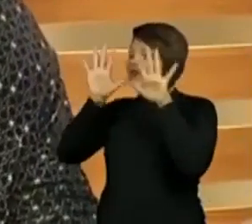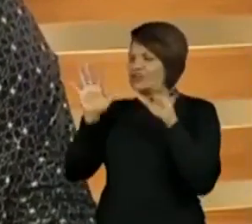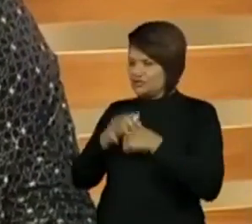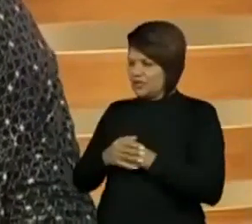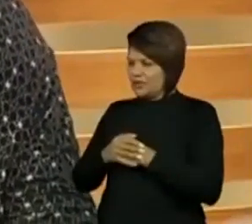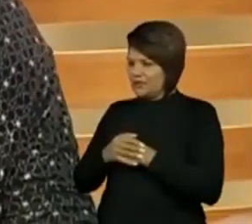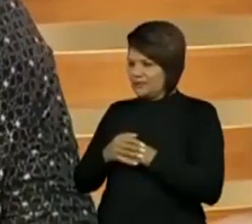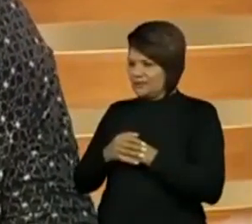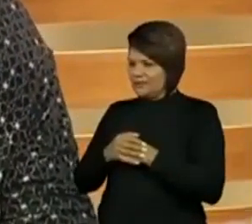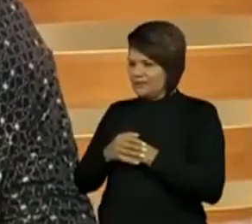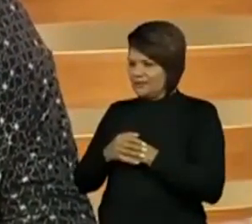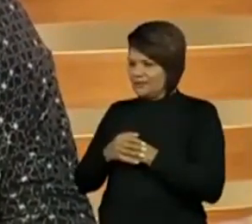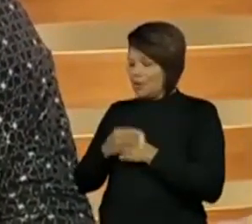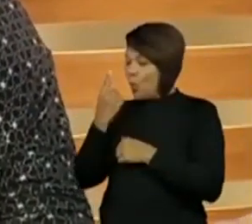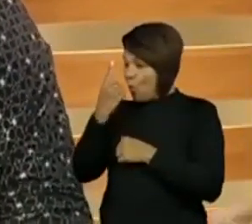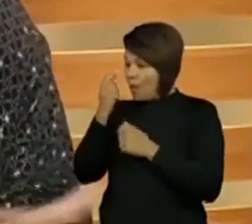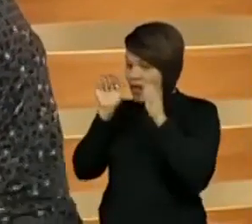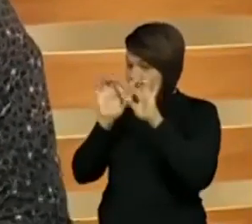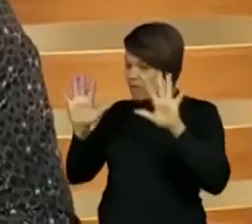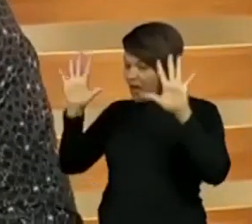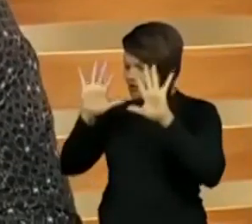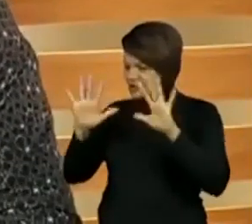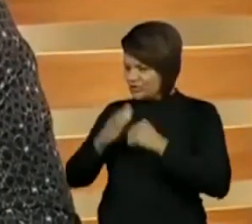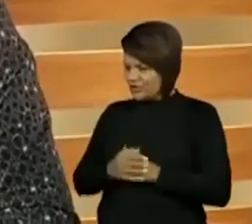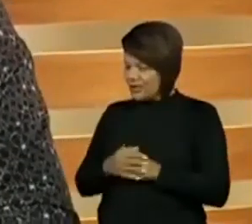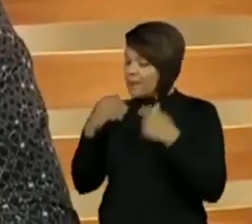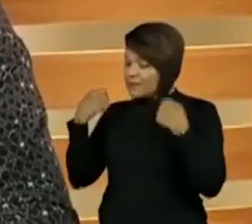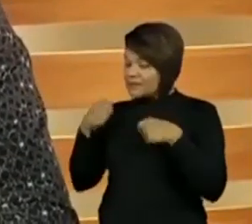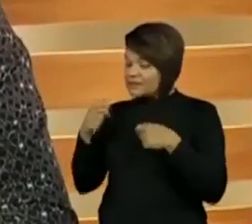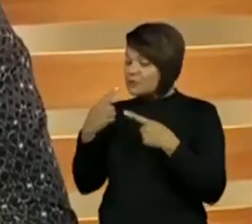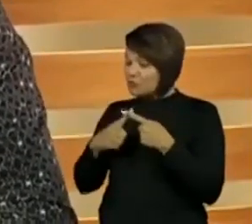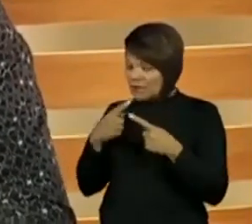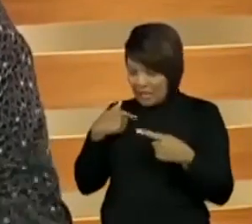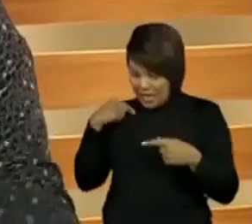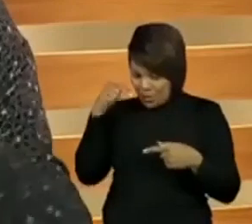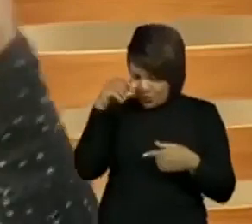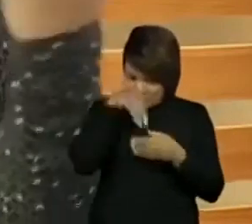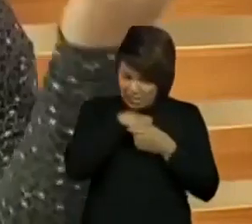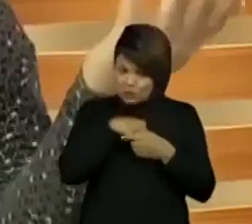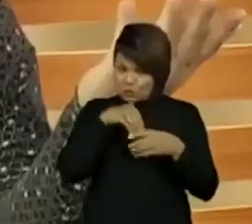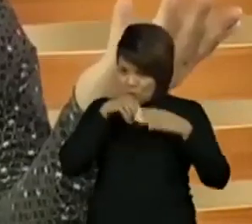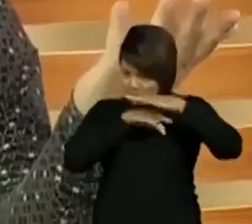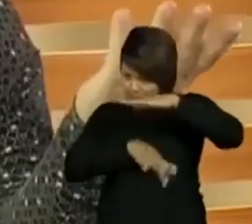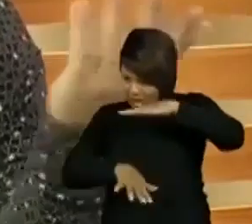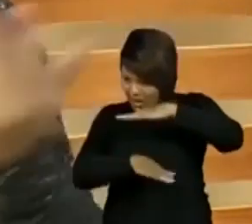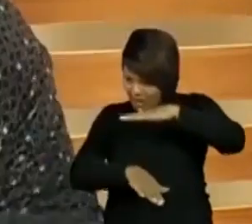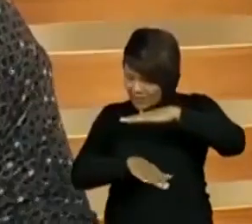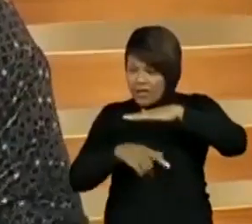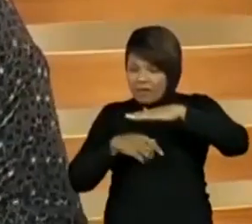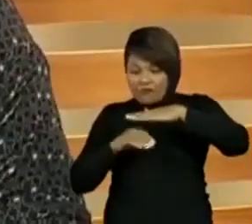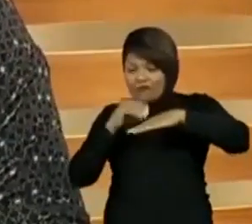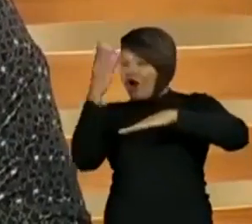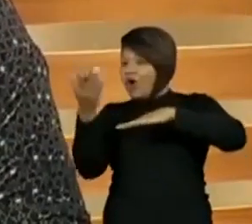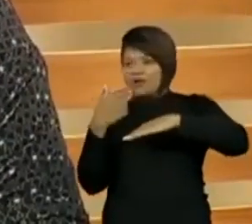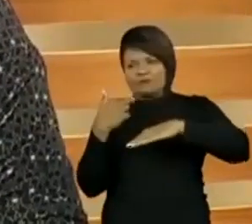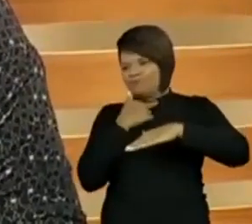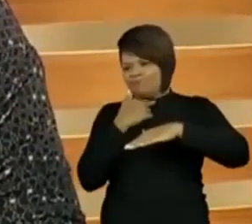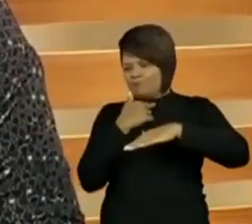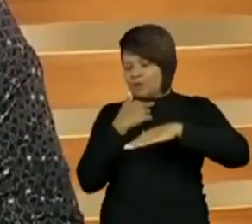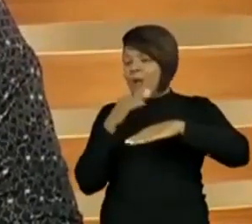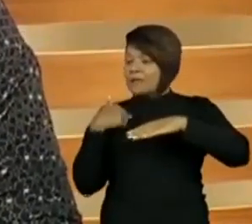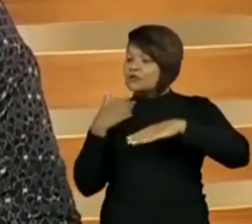nossas histórias. Afinal, nós não podemos sair daqui, mas gostaríamos de saber como é o lugar onde você